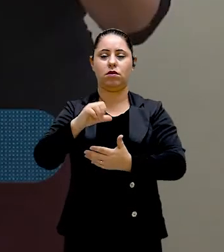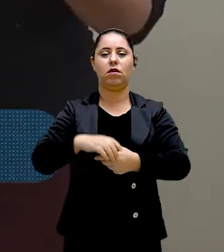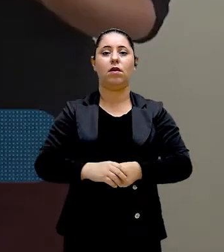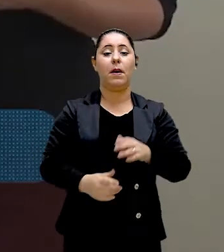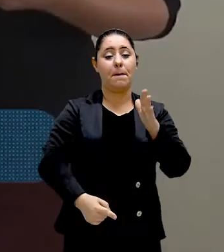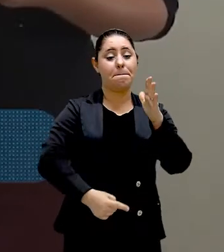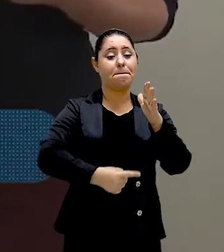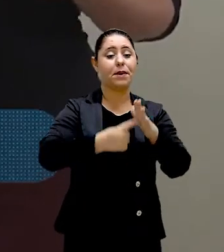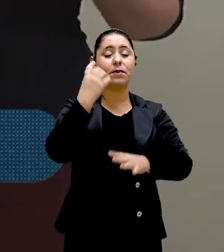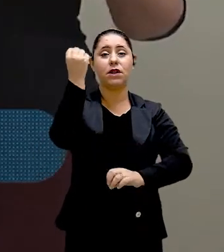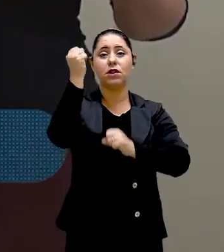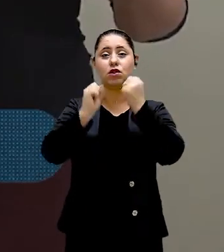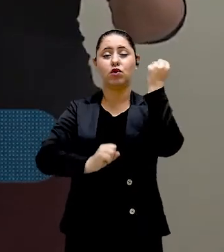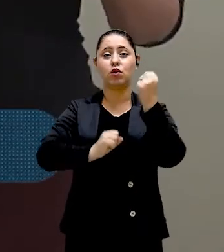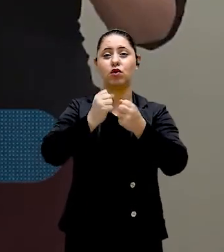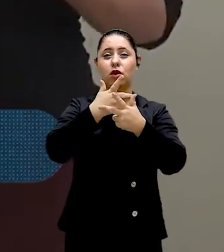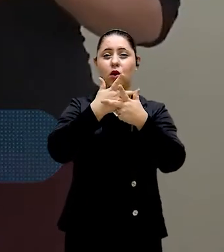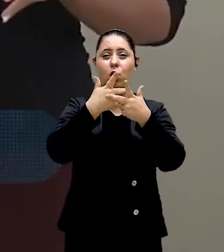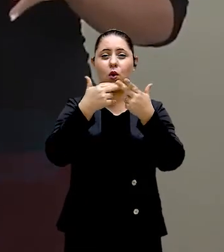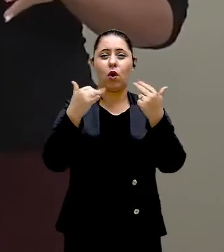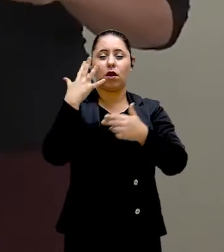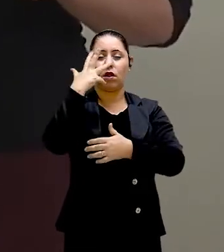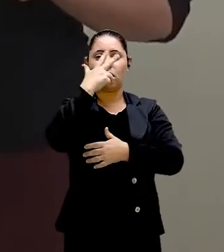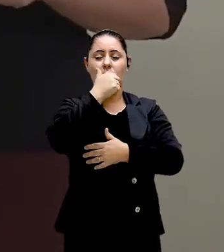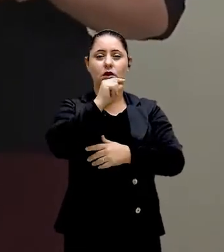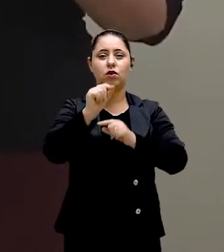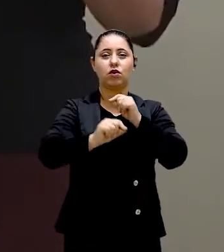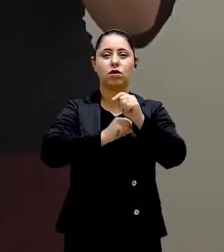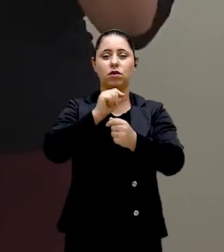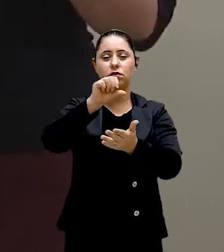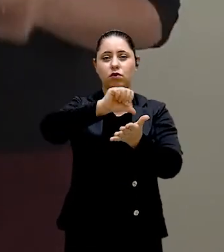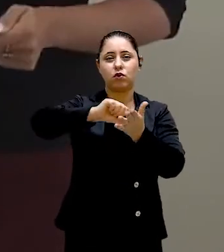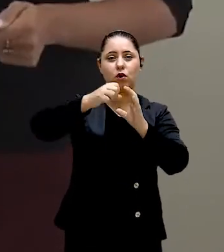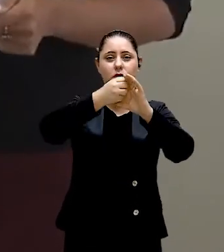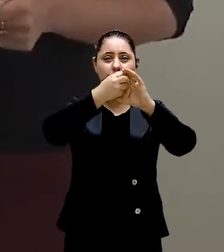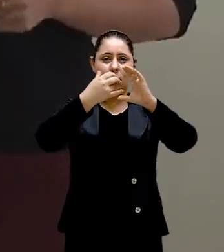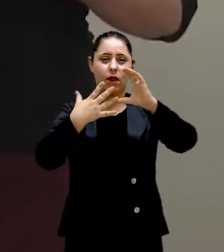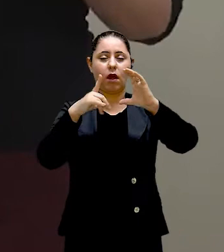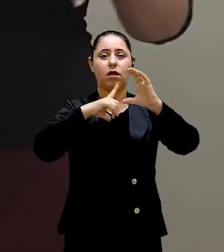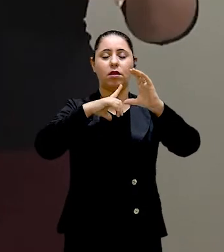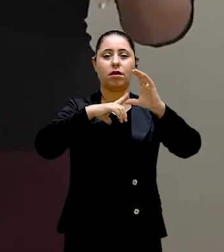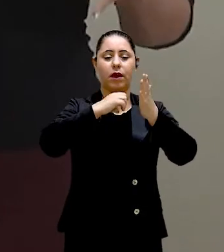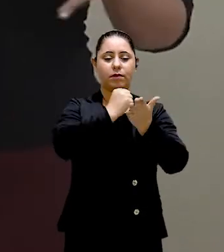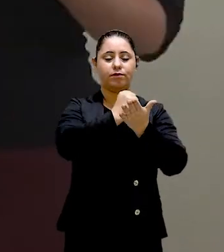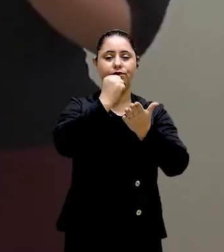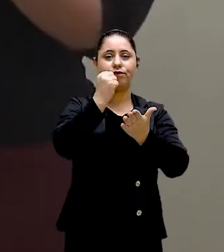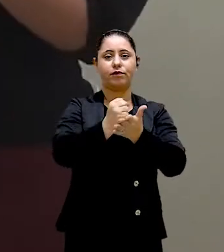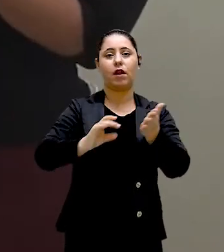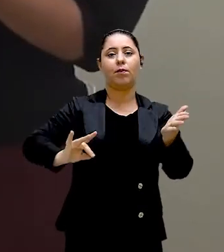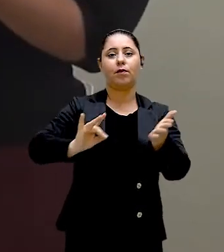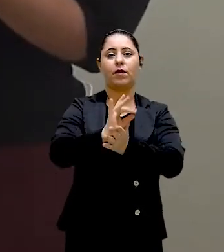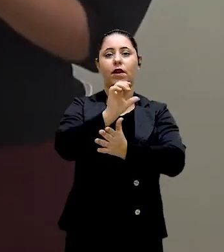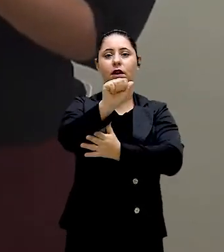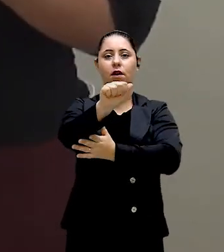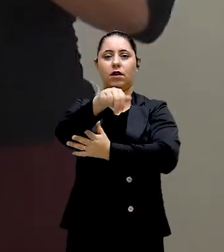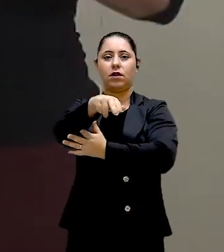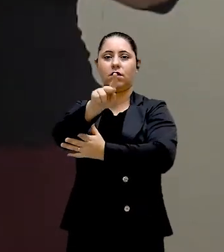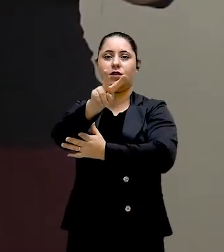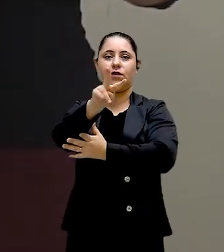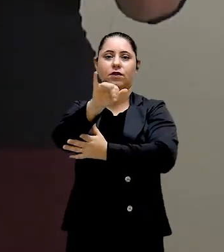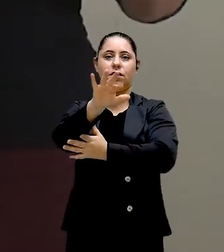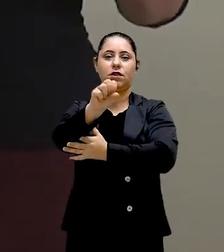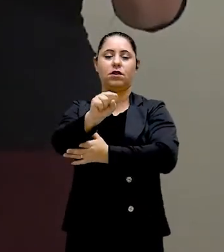de cosméticos naturais e veganos do Centro-Oeste a ter o aval da Anvisa. 11 produtos são